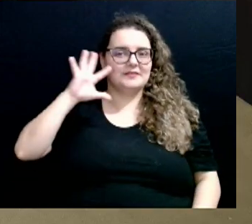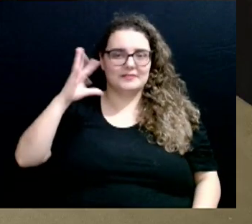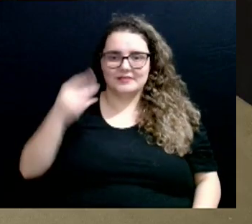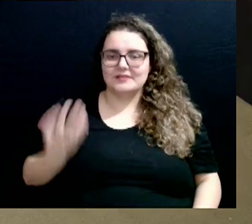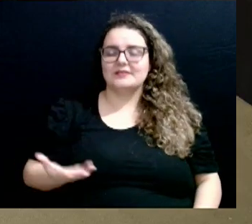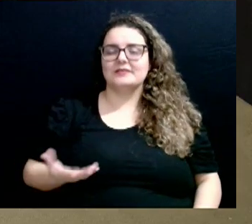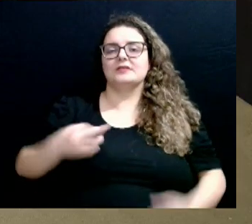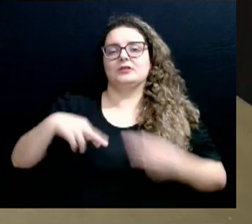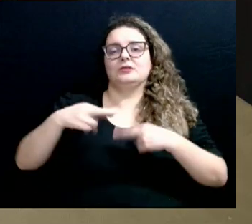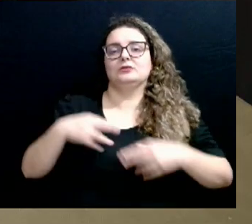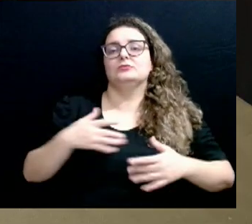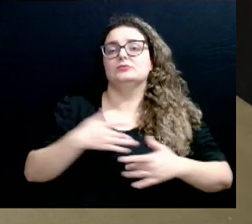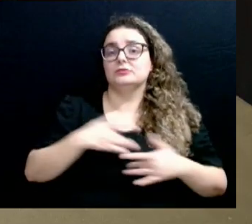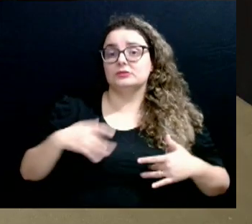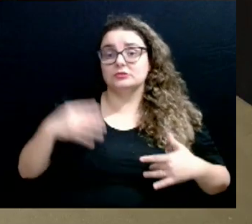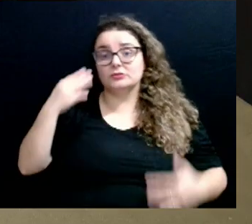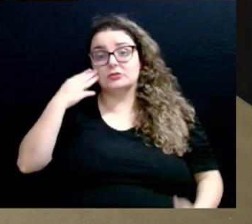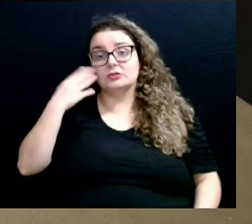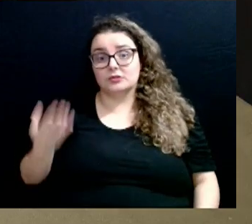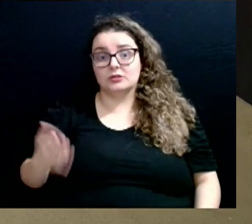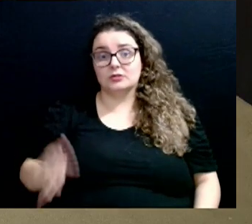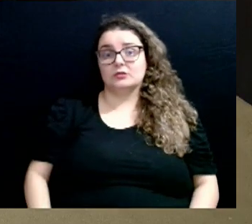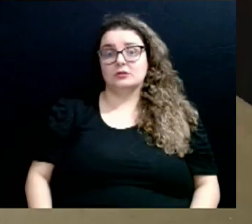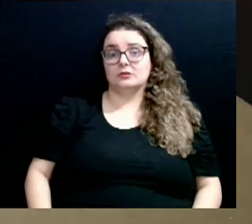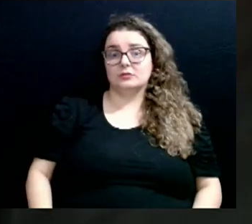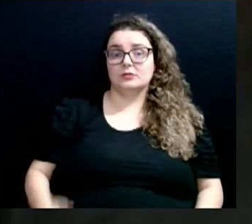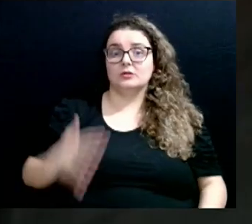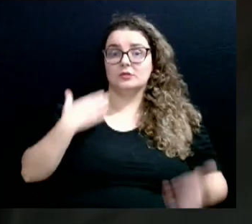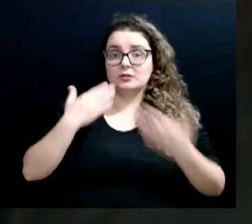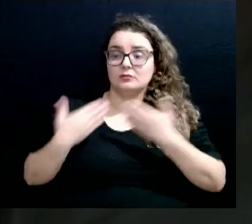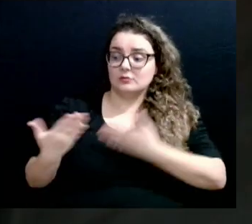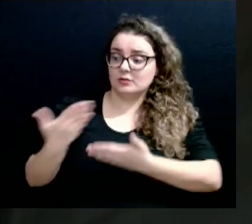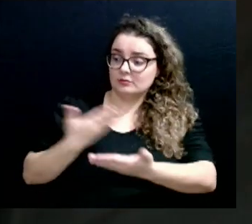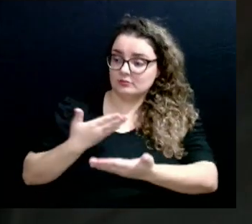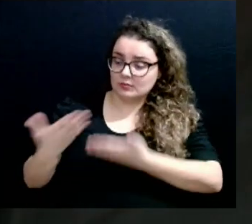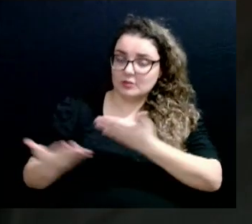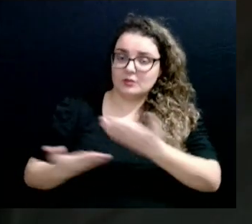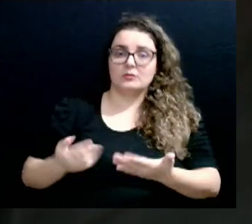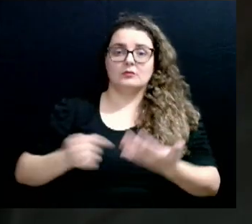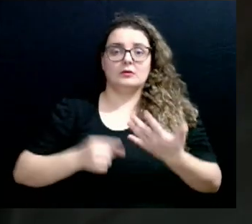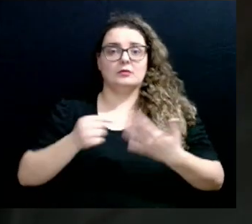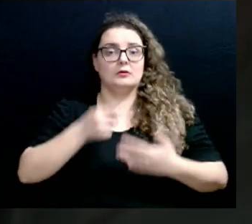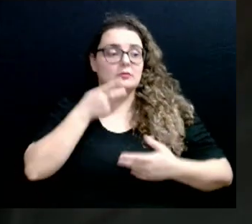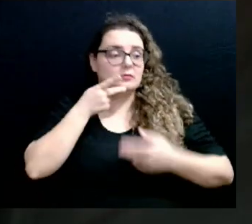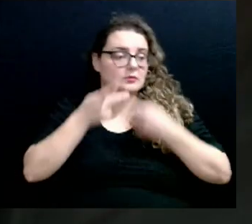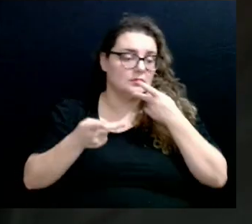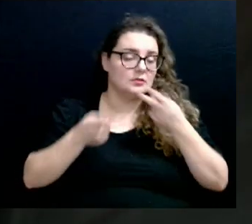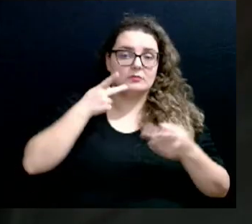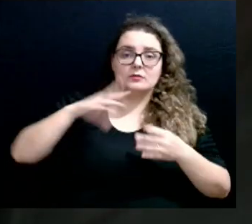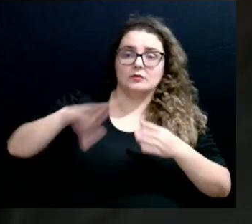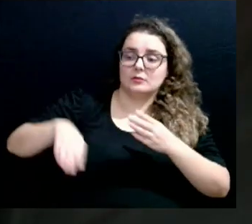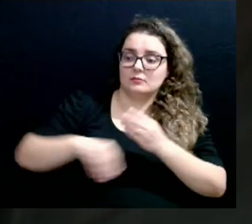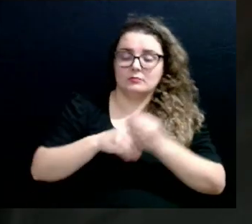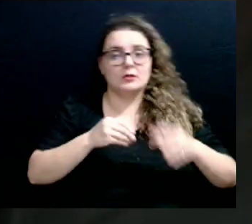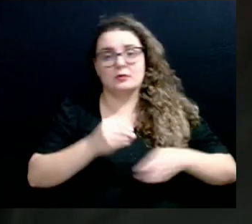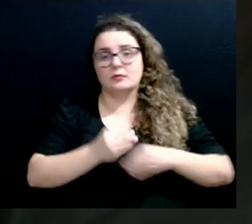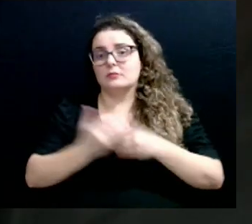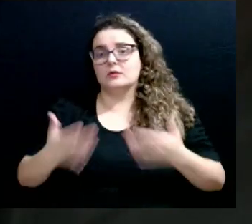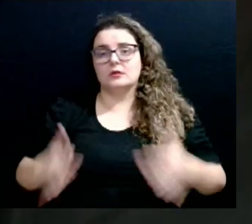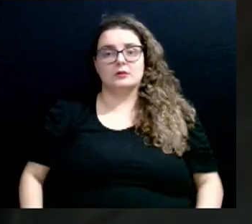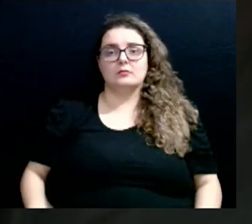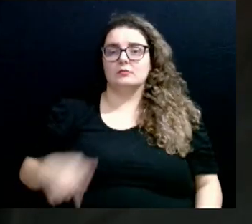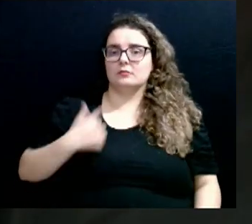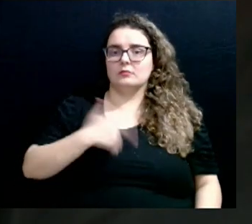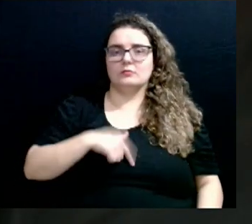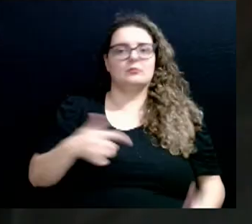saúde mental e vocês conversando entre si, pontuando, completando, enfim, pra gente é